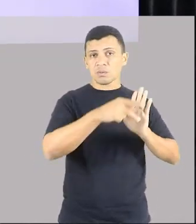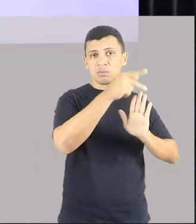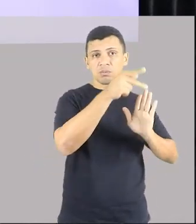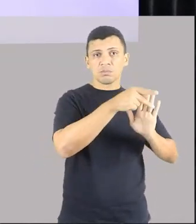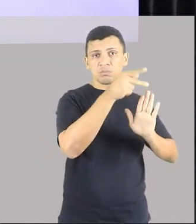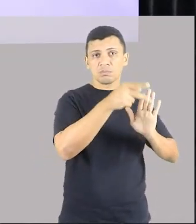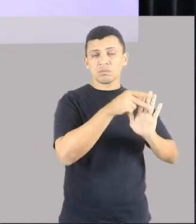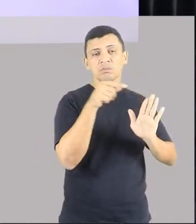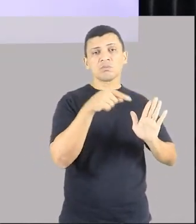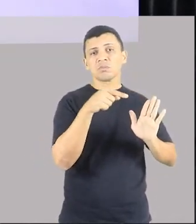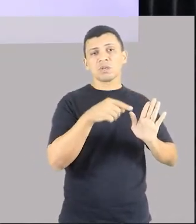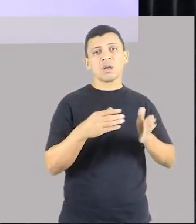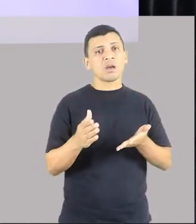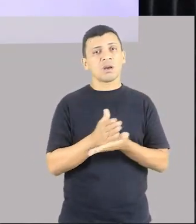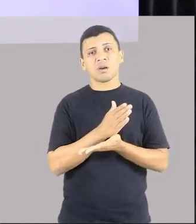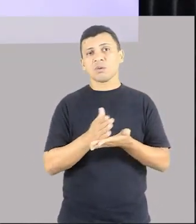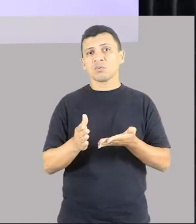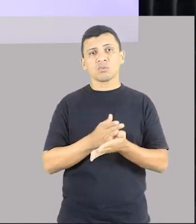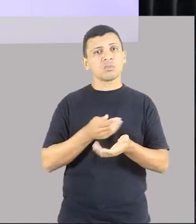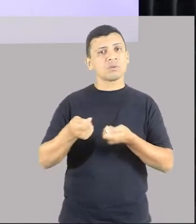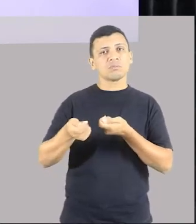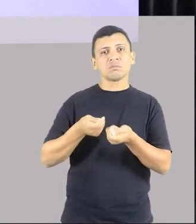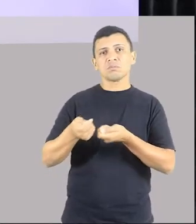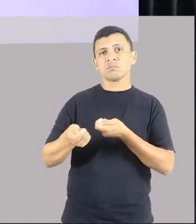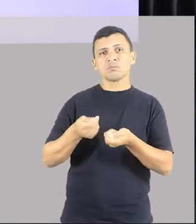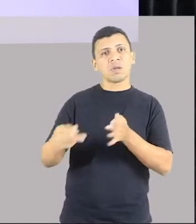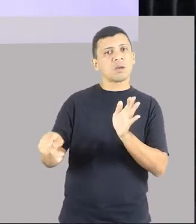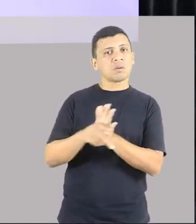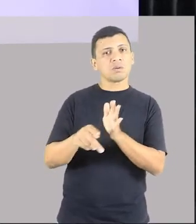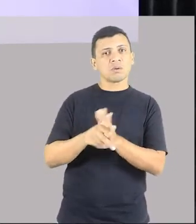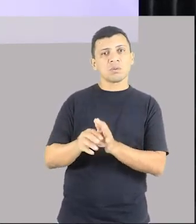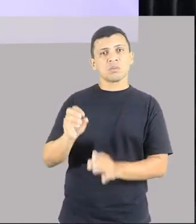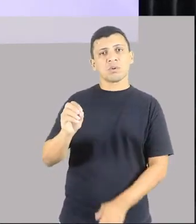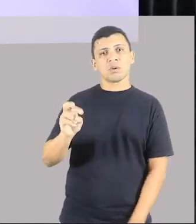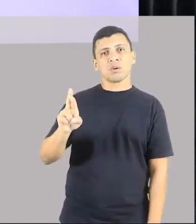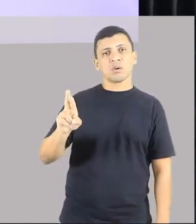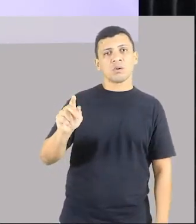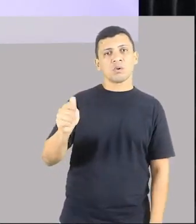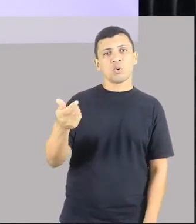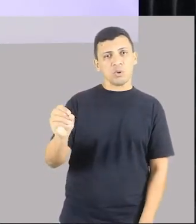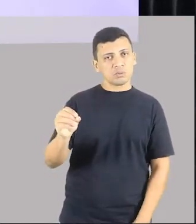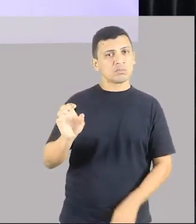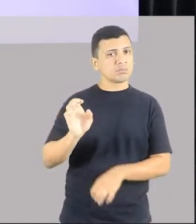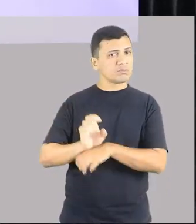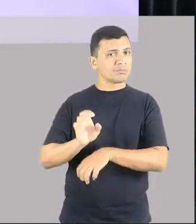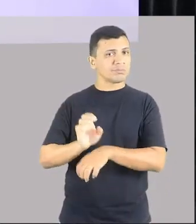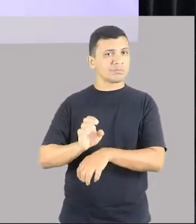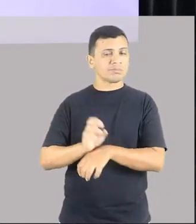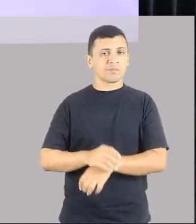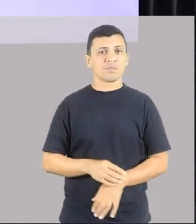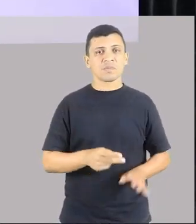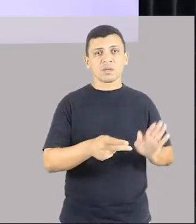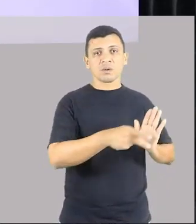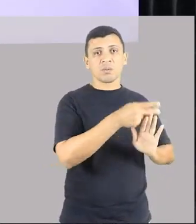que vai regulamentar alguma atuação específica daquele órgão de Estado. Uma portaria que vai falar sobre o horário de